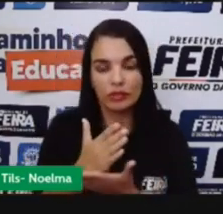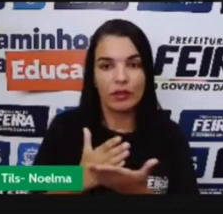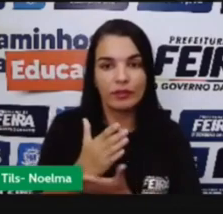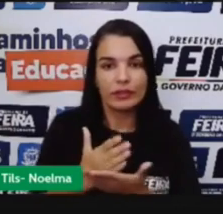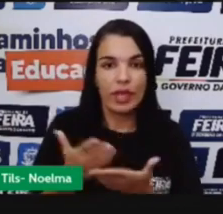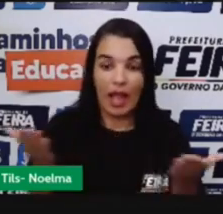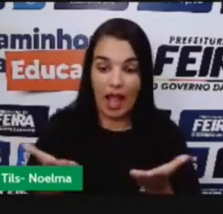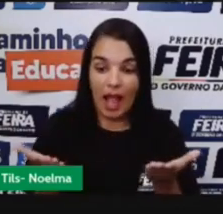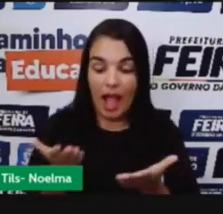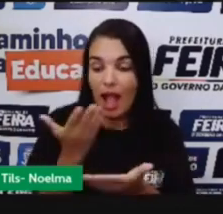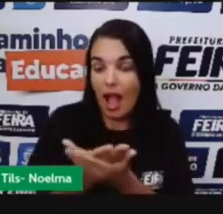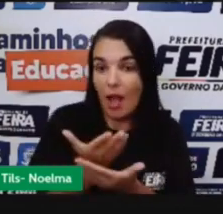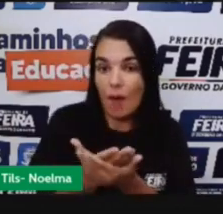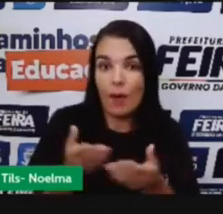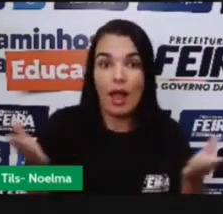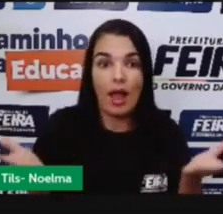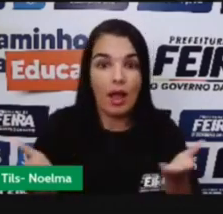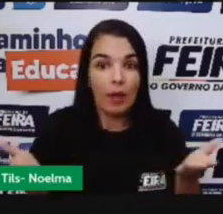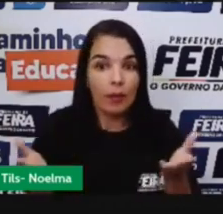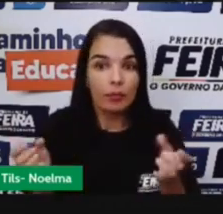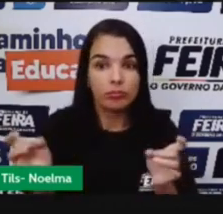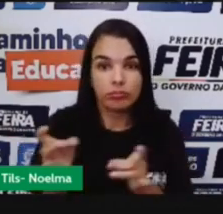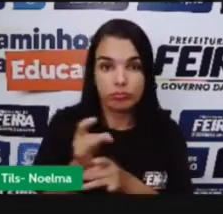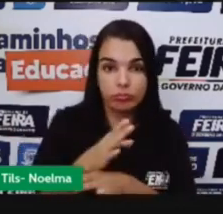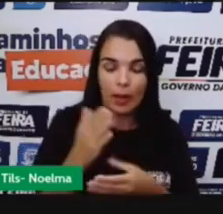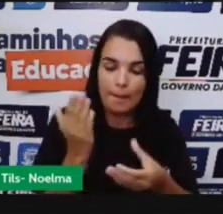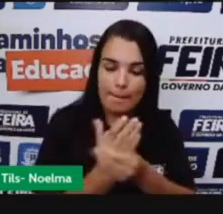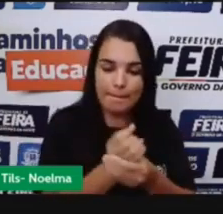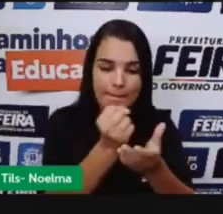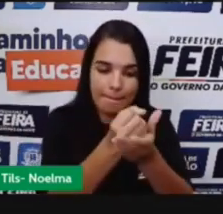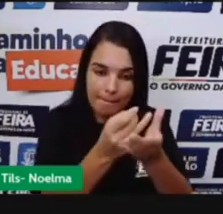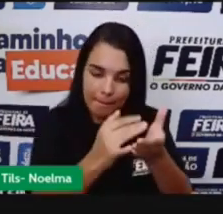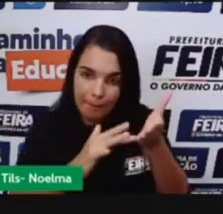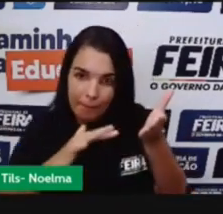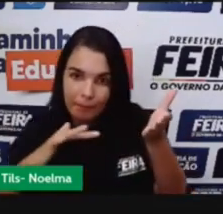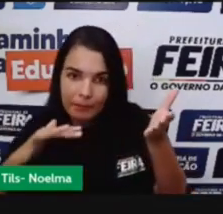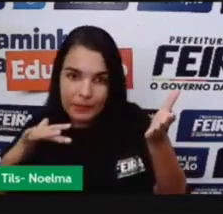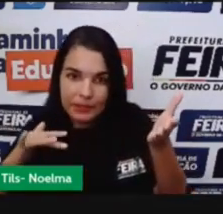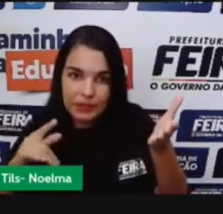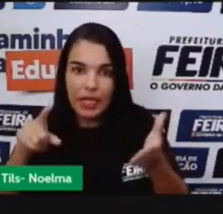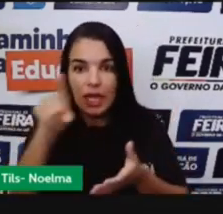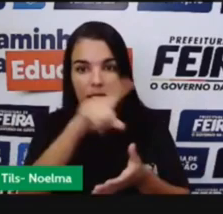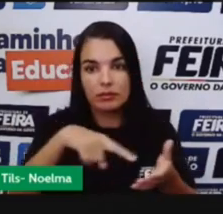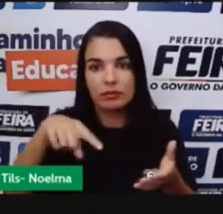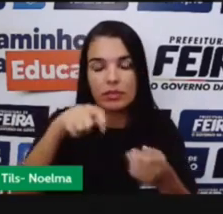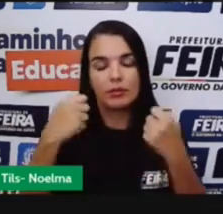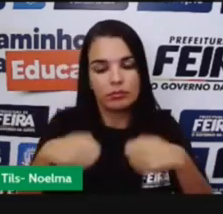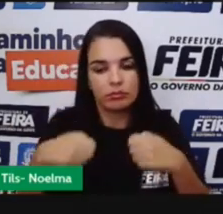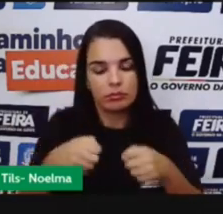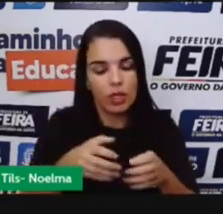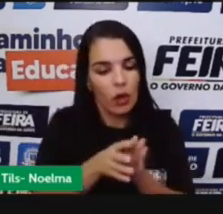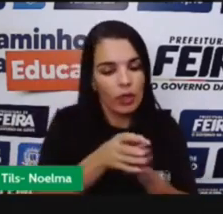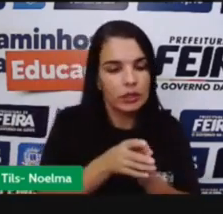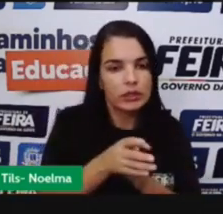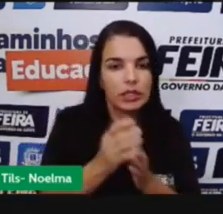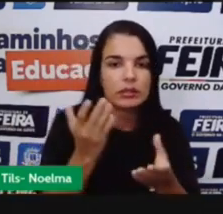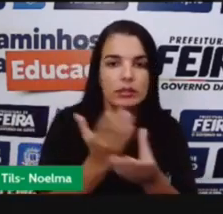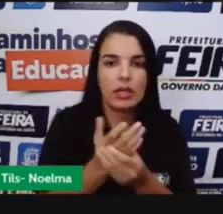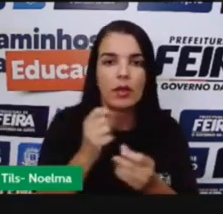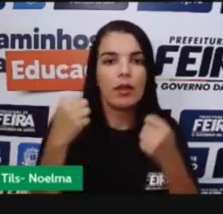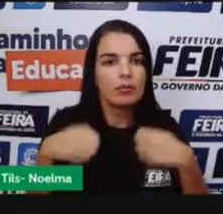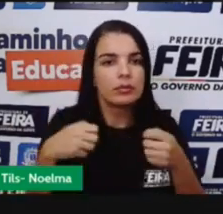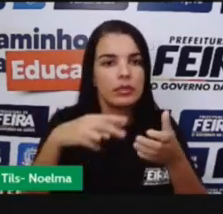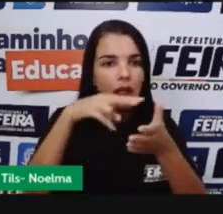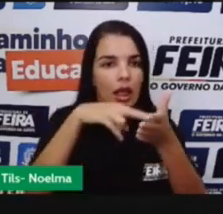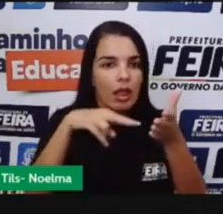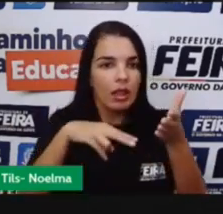nossa aula vai se encerrando por aqui. Peguem lá os recursos pedagógicos de vocês, as atividades, orientações dos alunos. Leiam